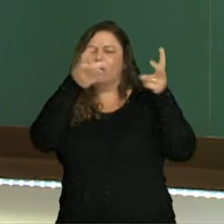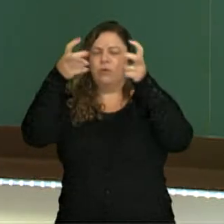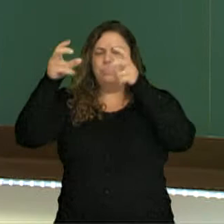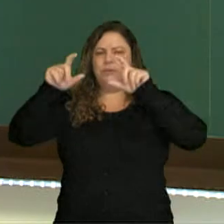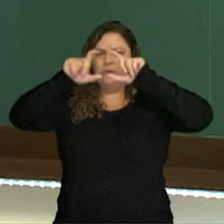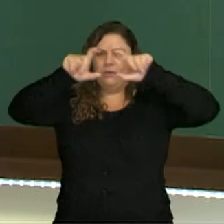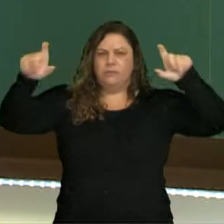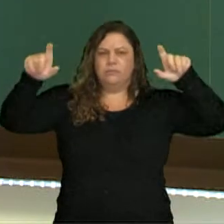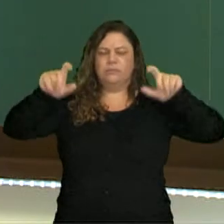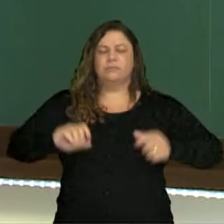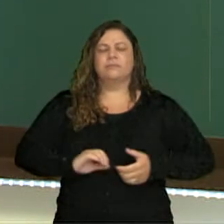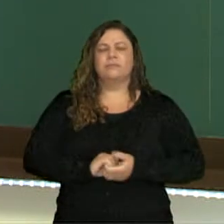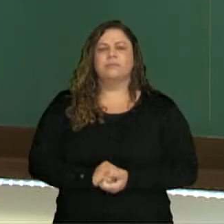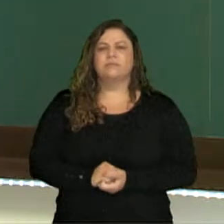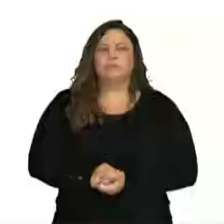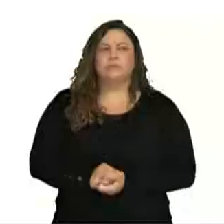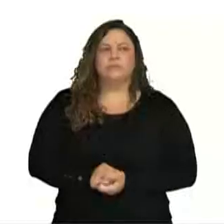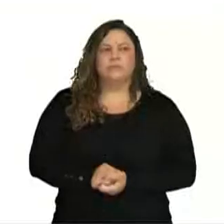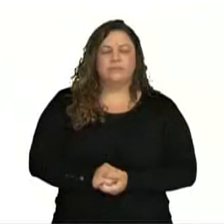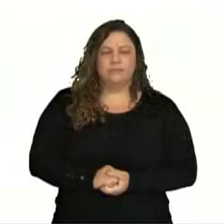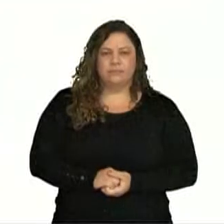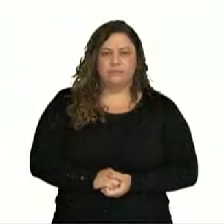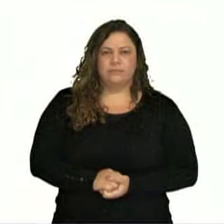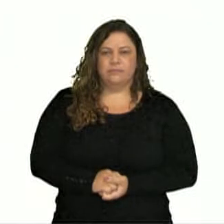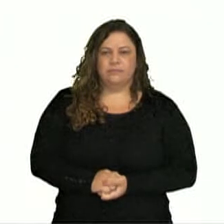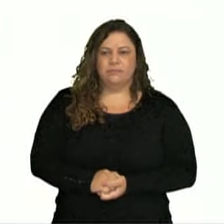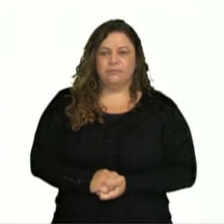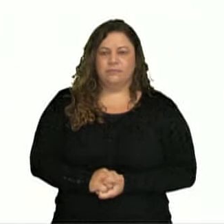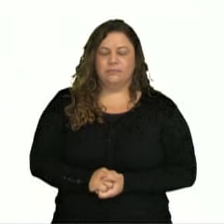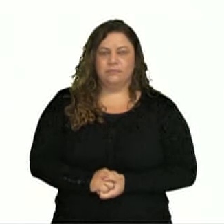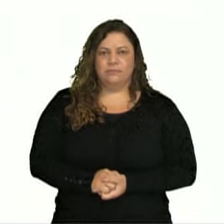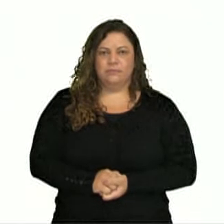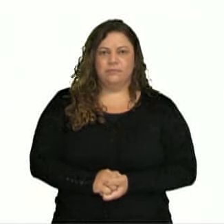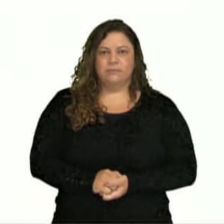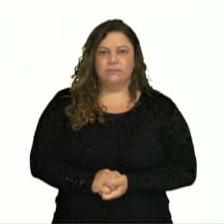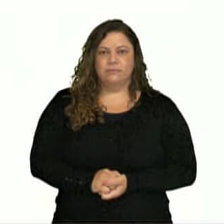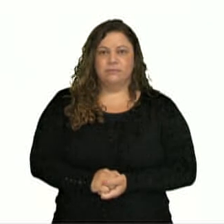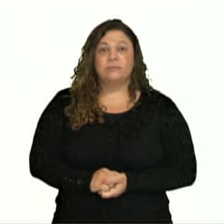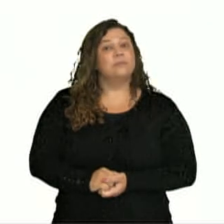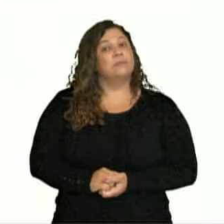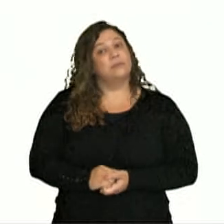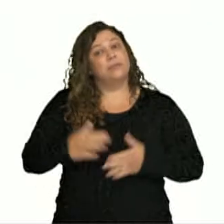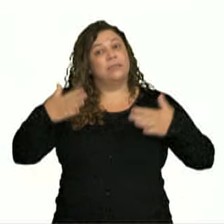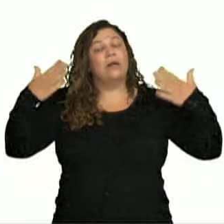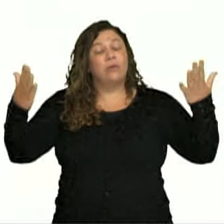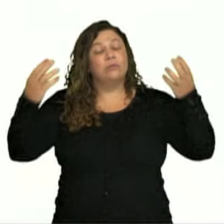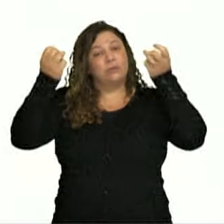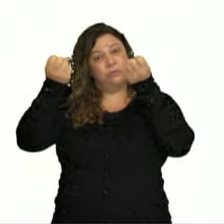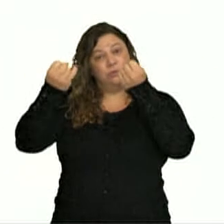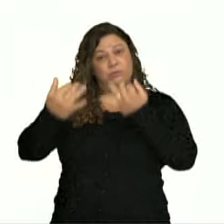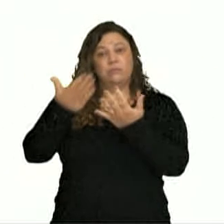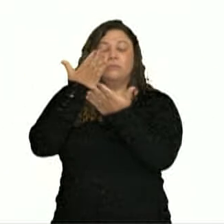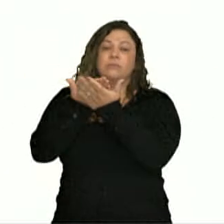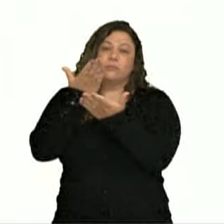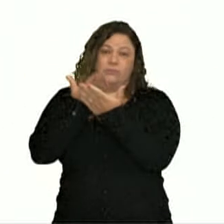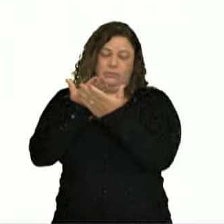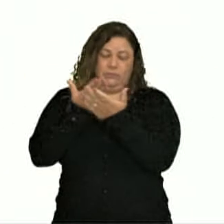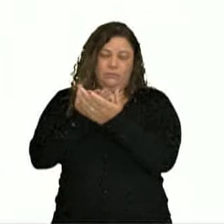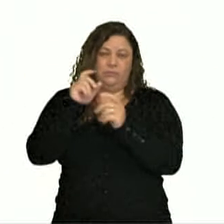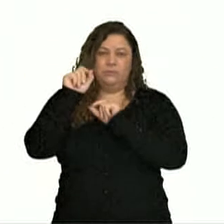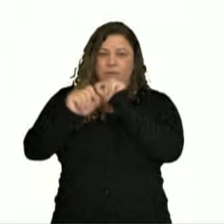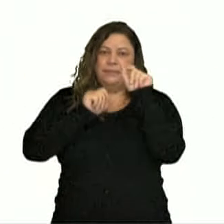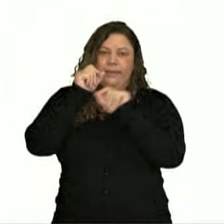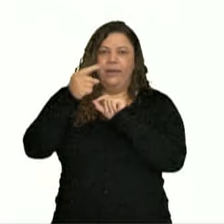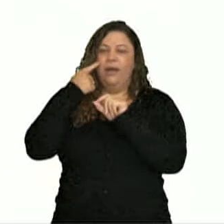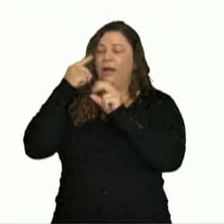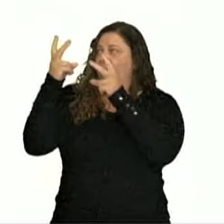te rindas. ¿Sabrías decir qual es el modo de conjugação? Então estamos falando nessa aula sobre o modo de